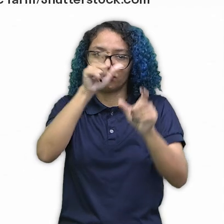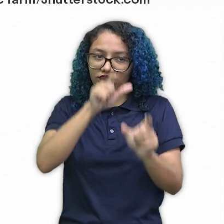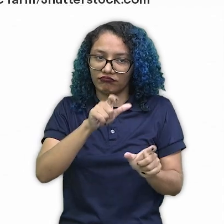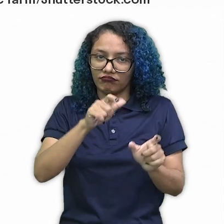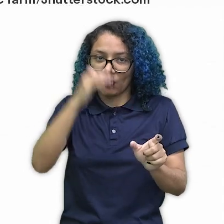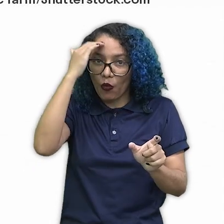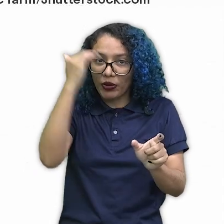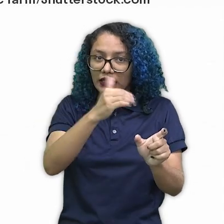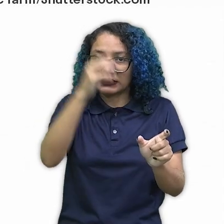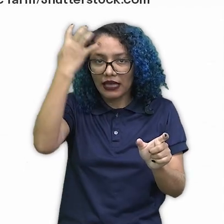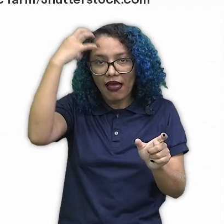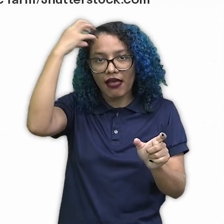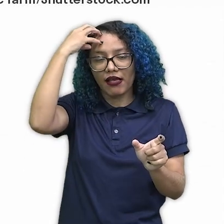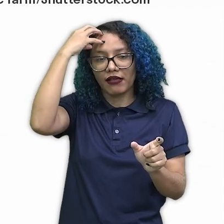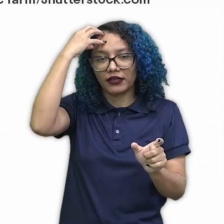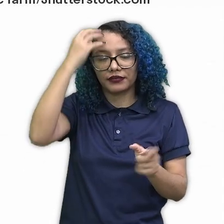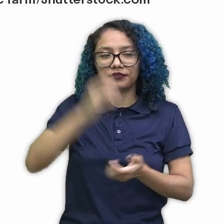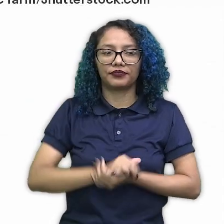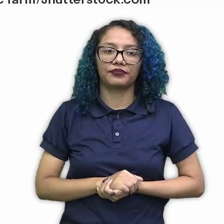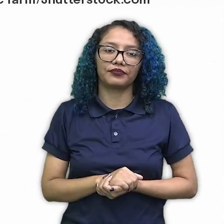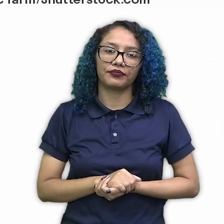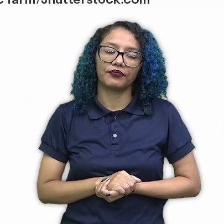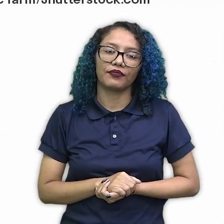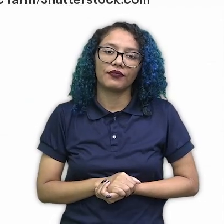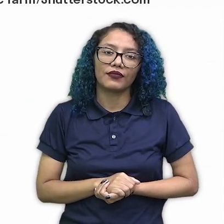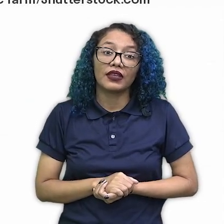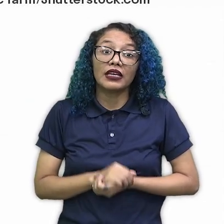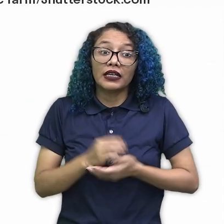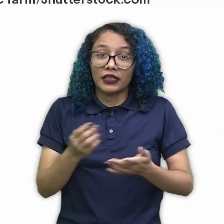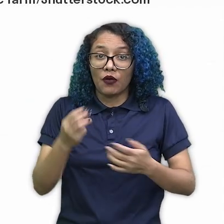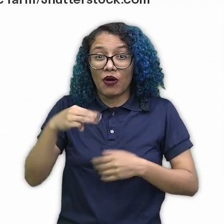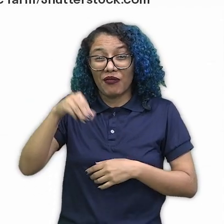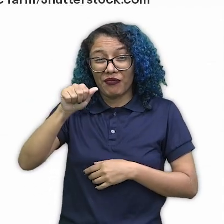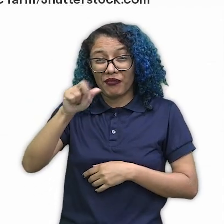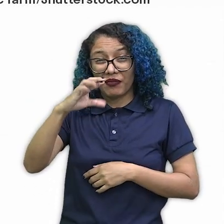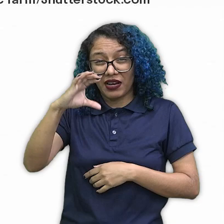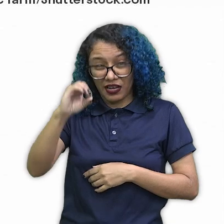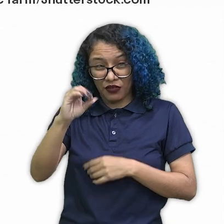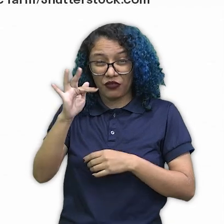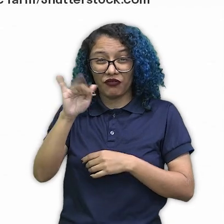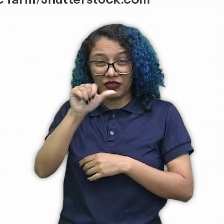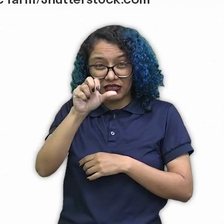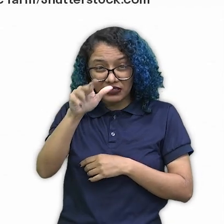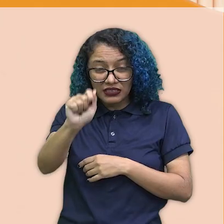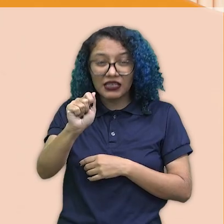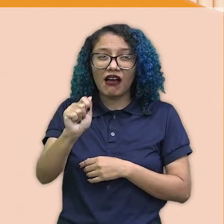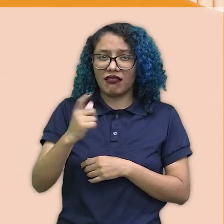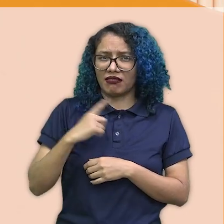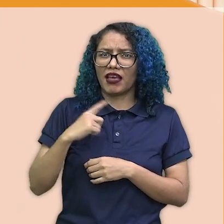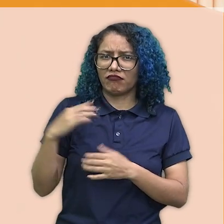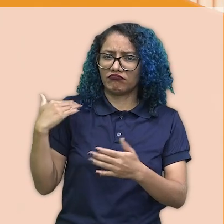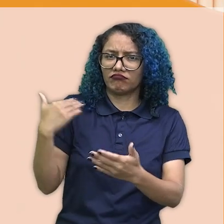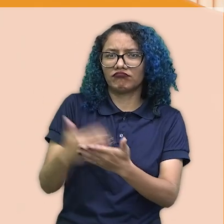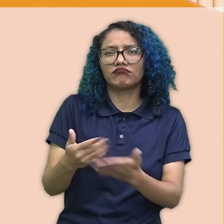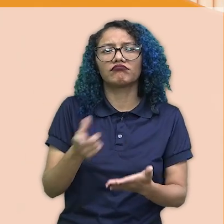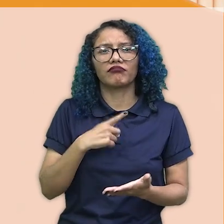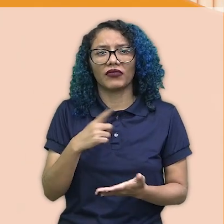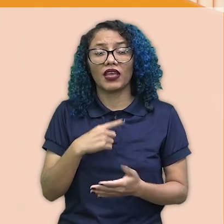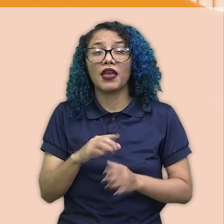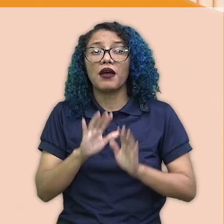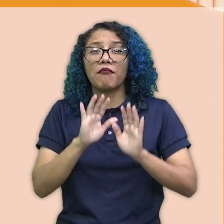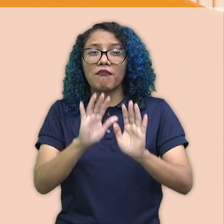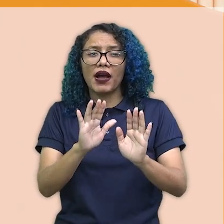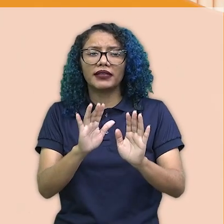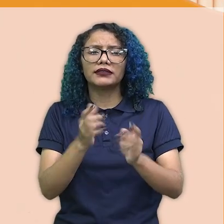poder. Que, segundo Foucault, esse poder, essa macrofísica ainda existe hoje. E está aonde? Essa macrofísica. Quem é